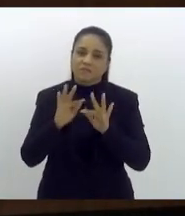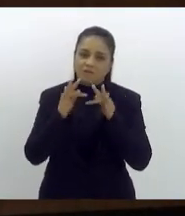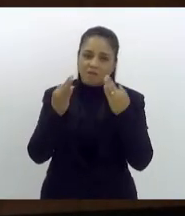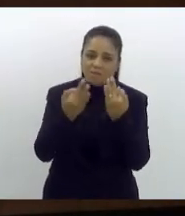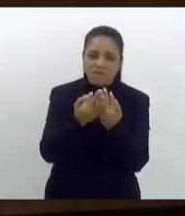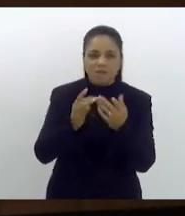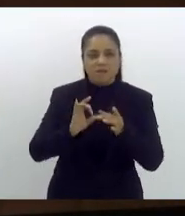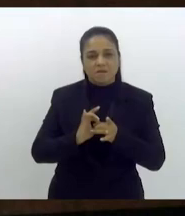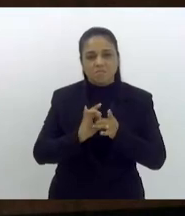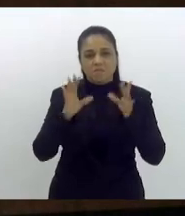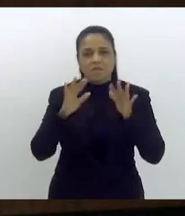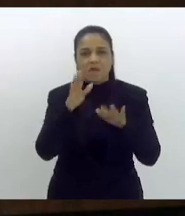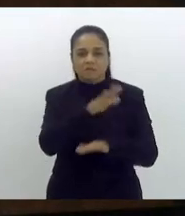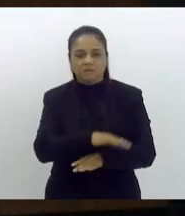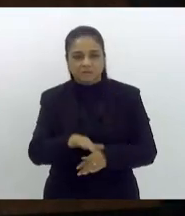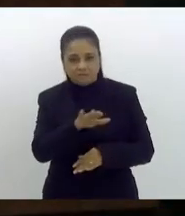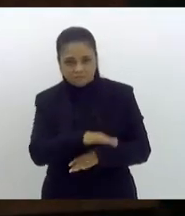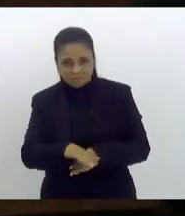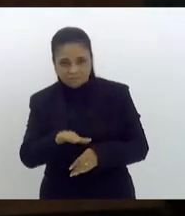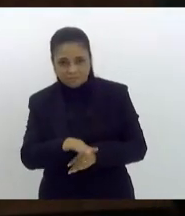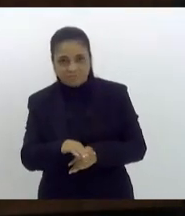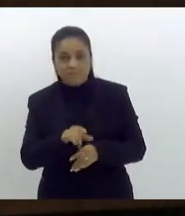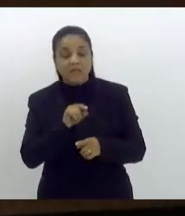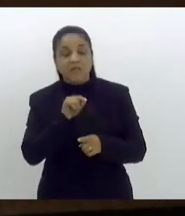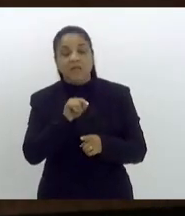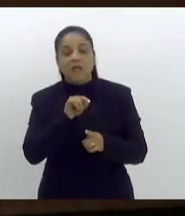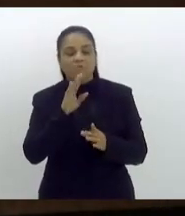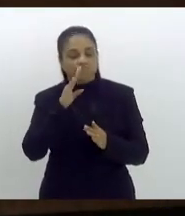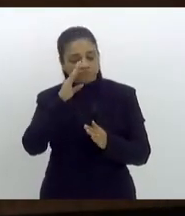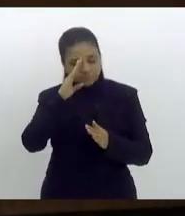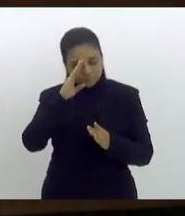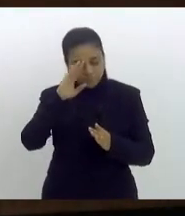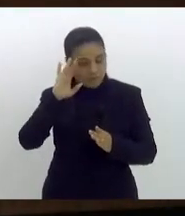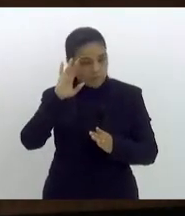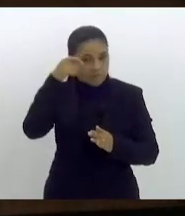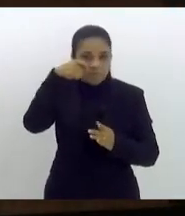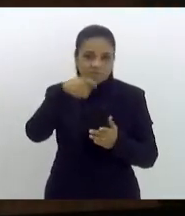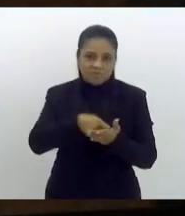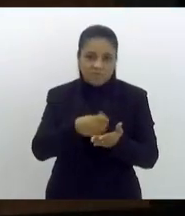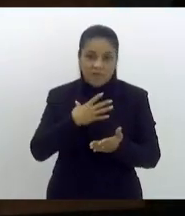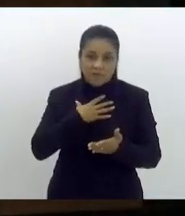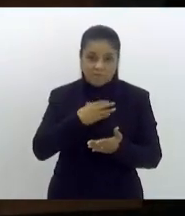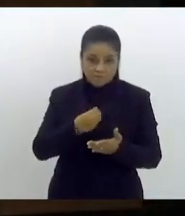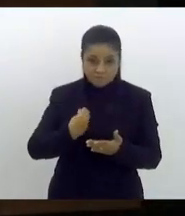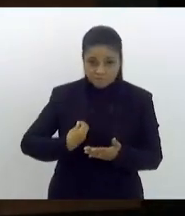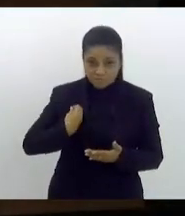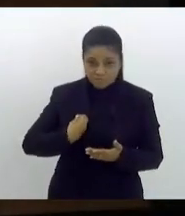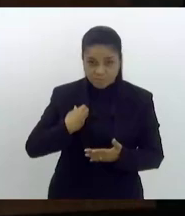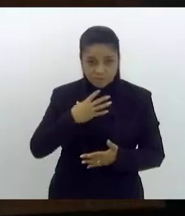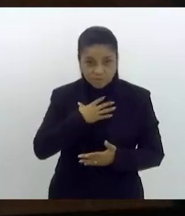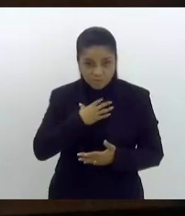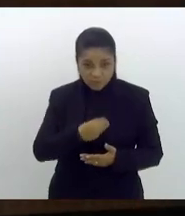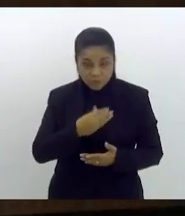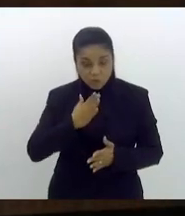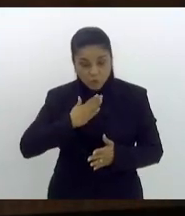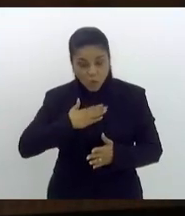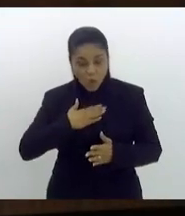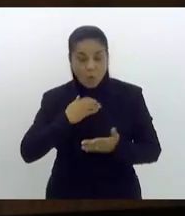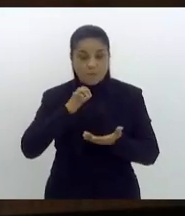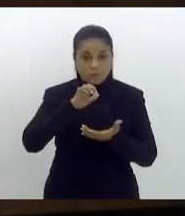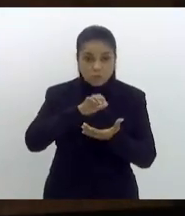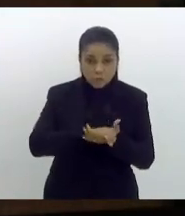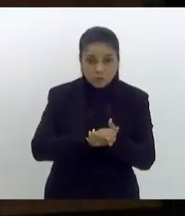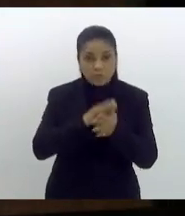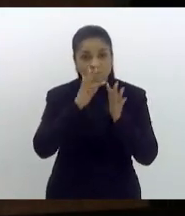nossas crianças porque quem dá destino a vida dos meus filhos sou eu a minha esposa e a minha família a escola